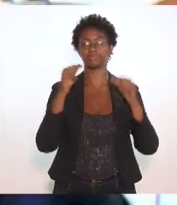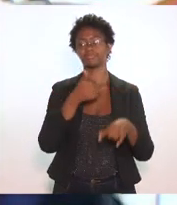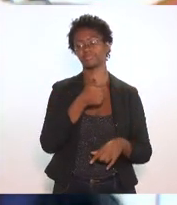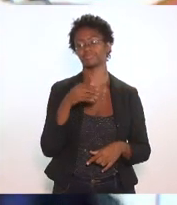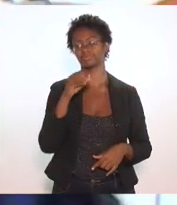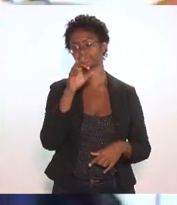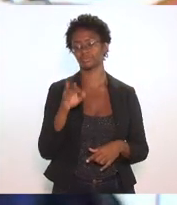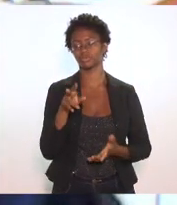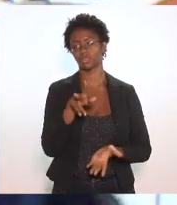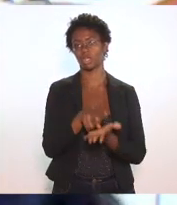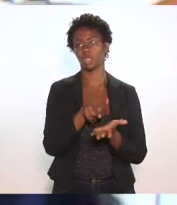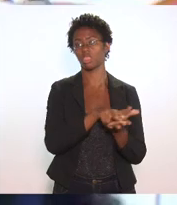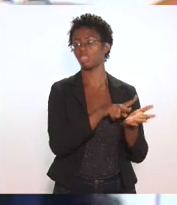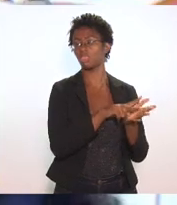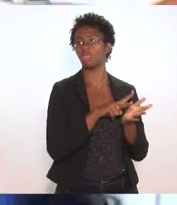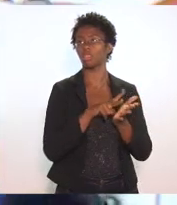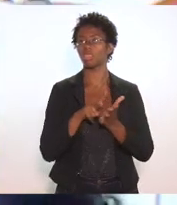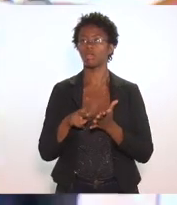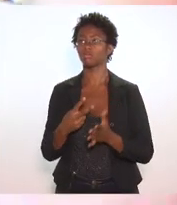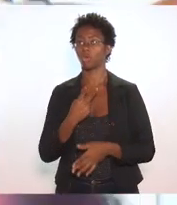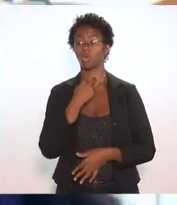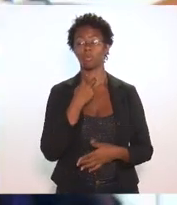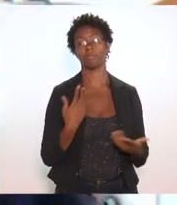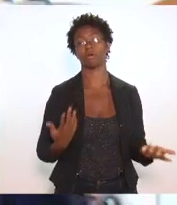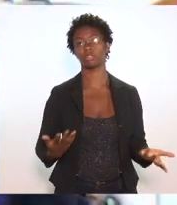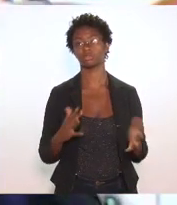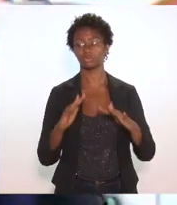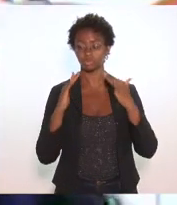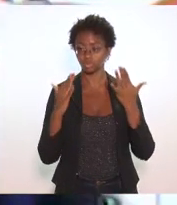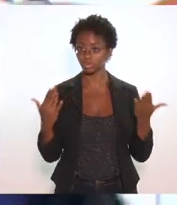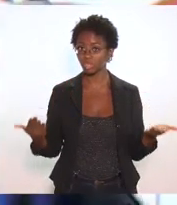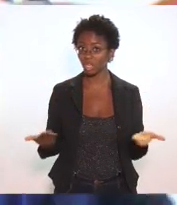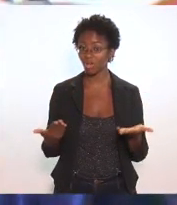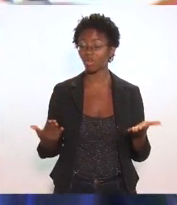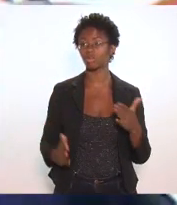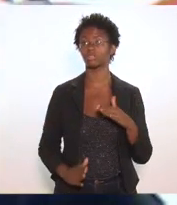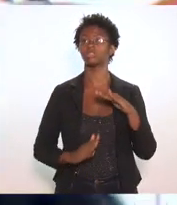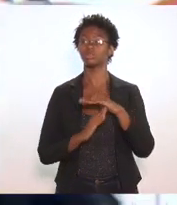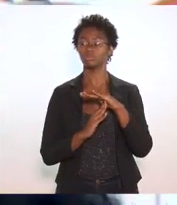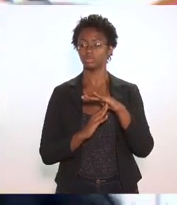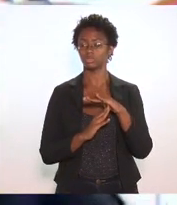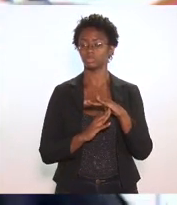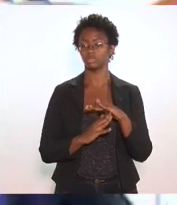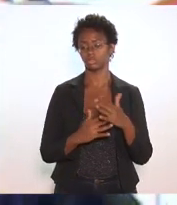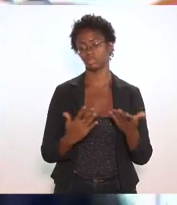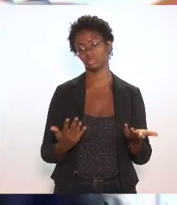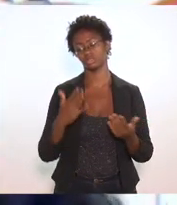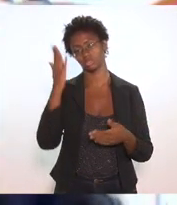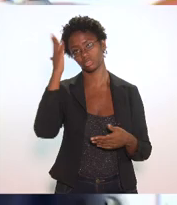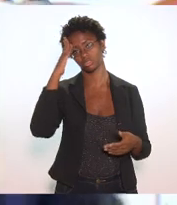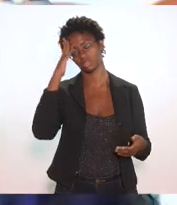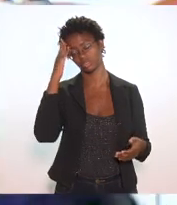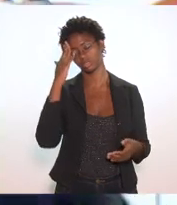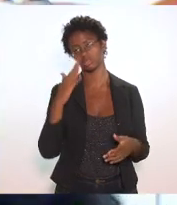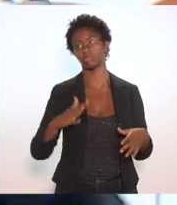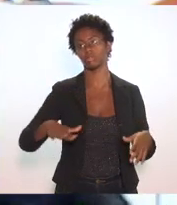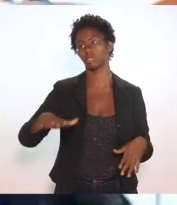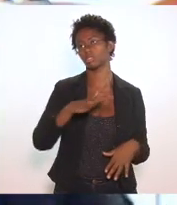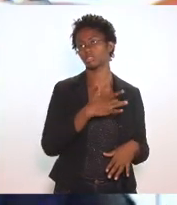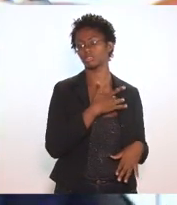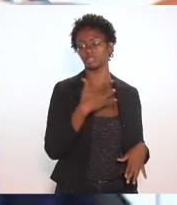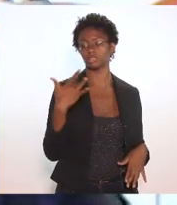leitos ocupados na cidade do Rio de Janeiro. Quando chega a esse ponto que a gente chegou, onde o contágio disparou e a rede de saúde não tem mais condições